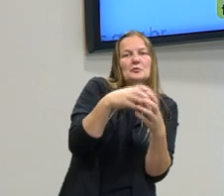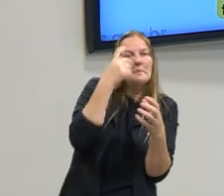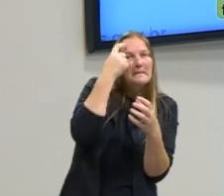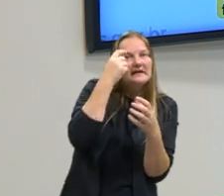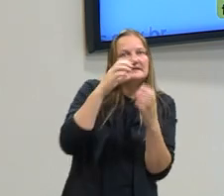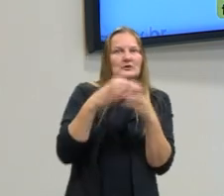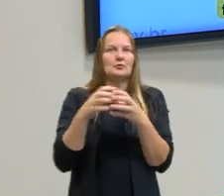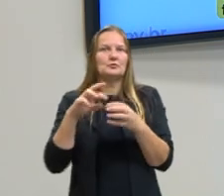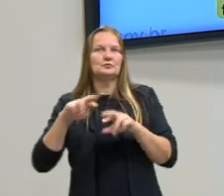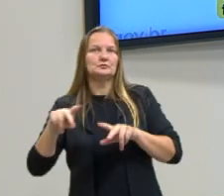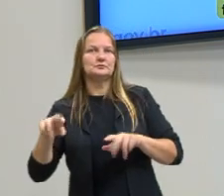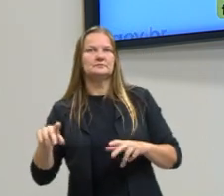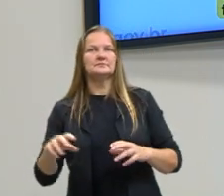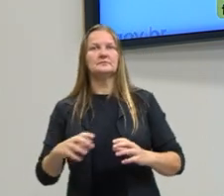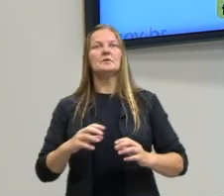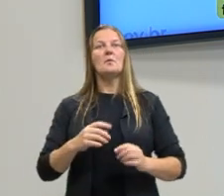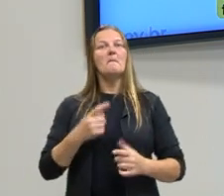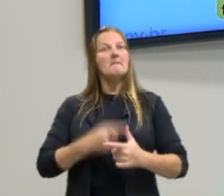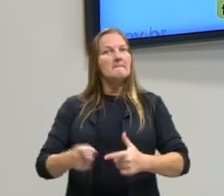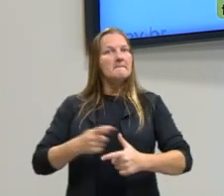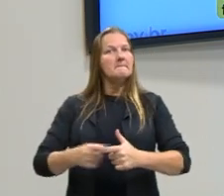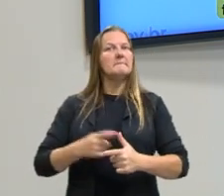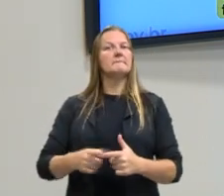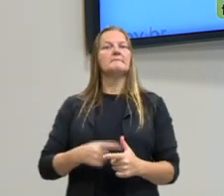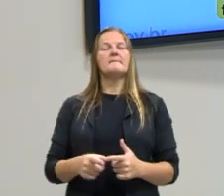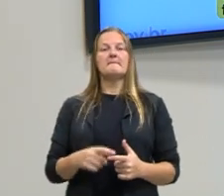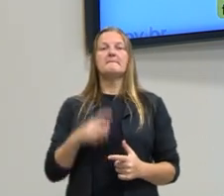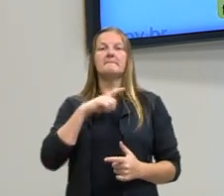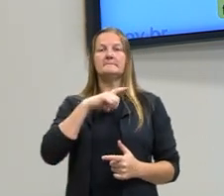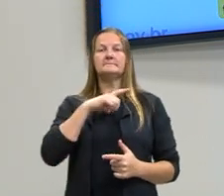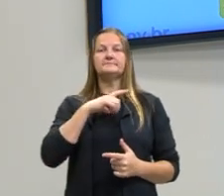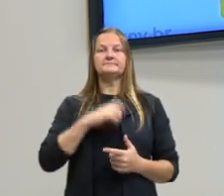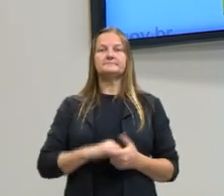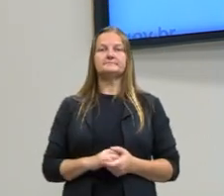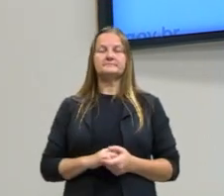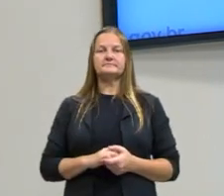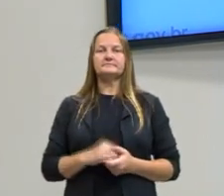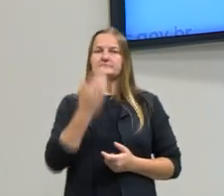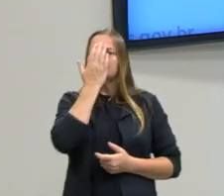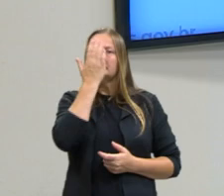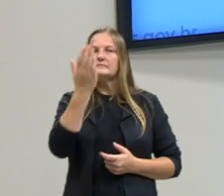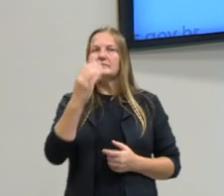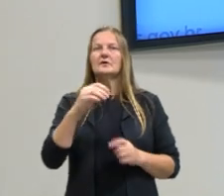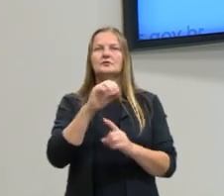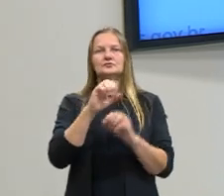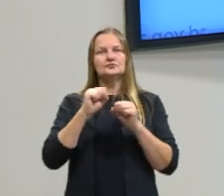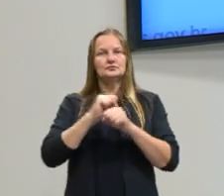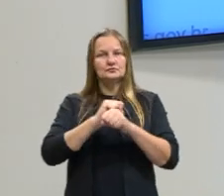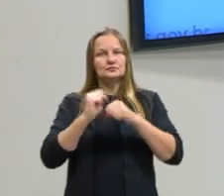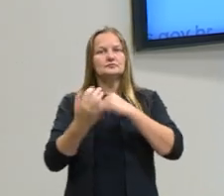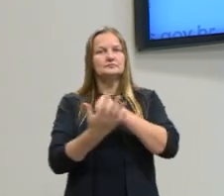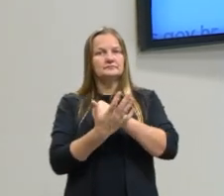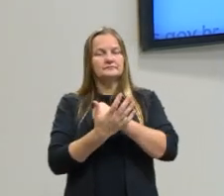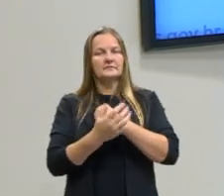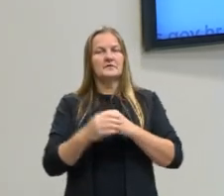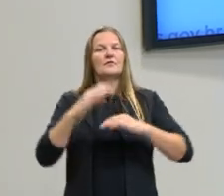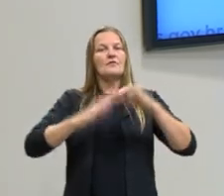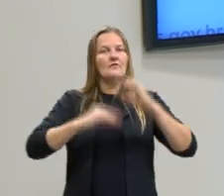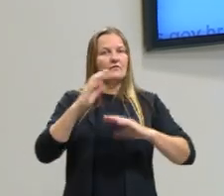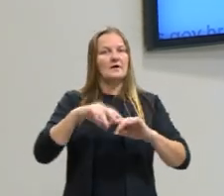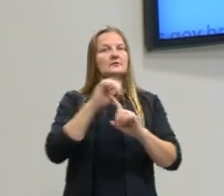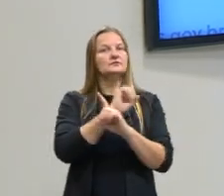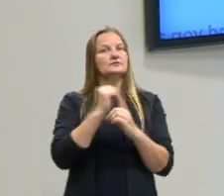estão tendo maior problemas econômicos sanitários é diante da convite então o fato social e